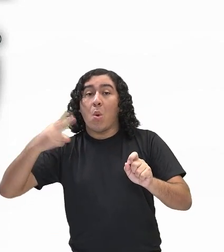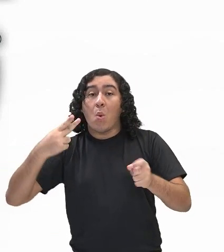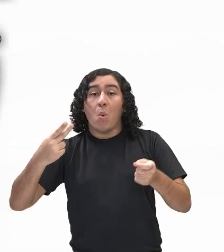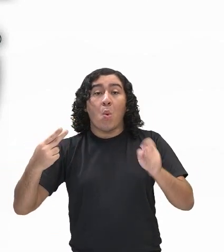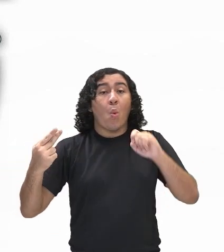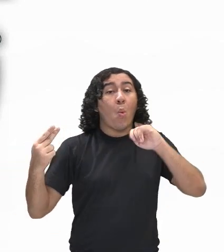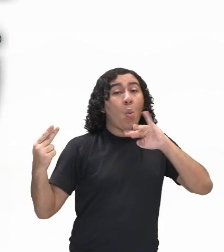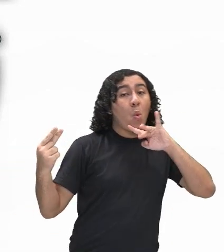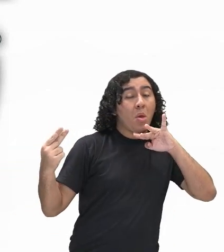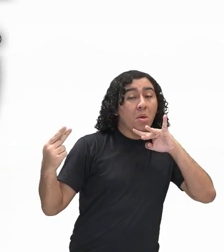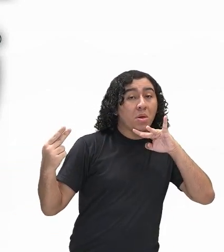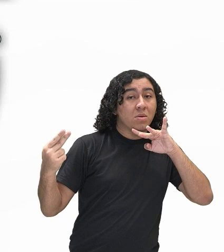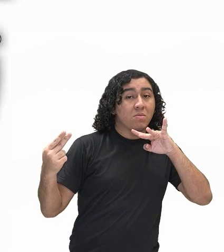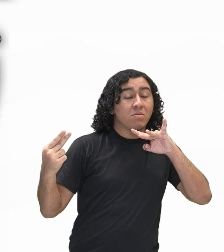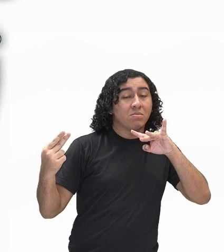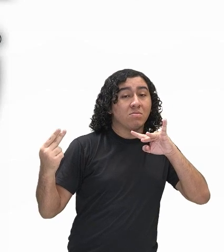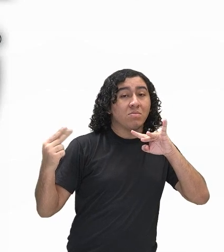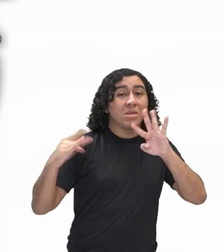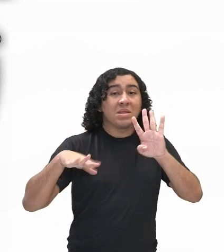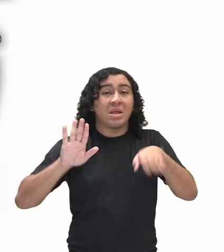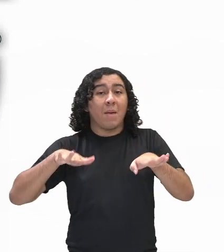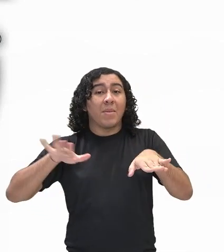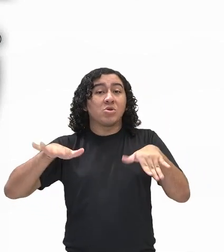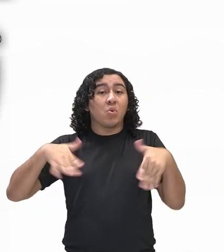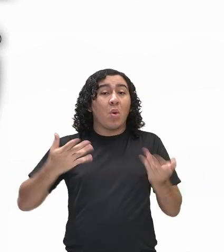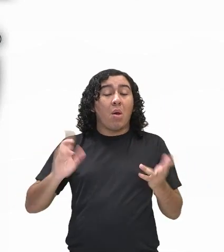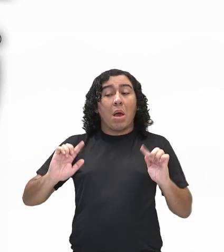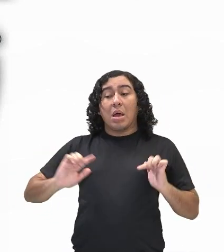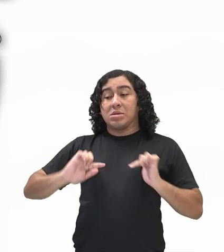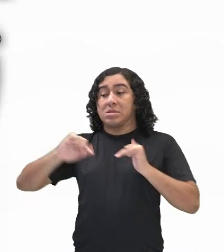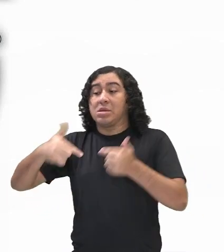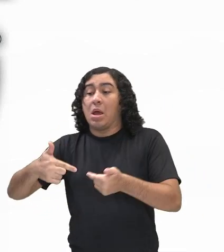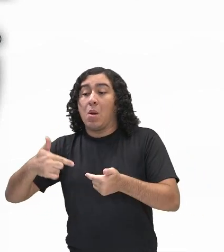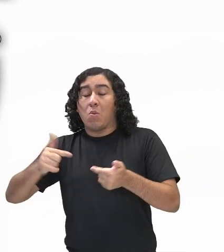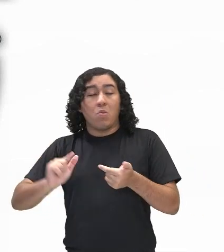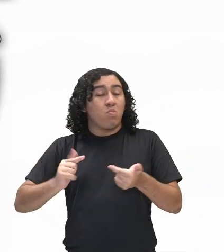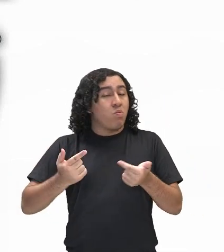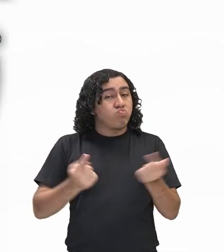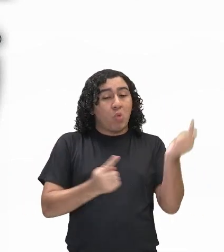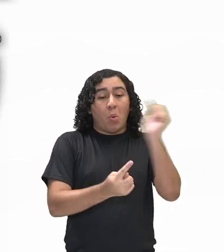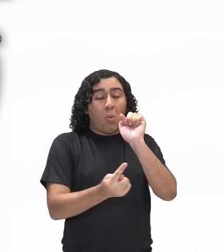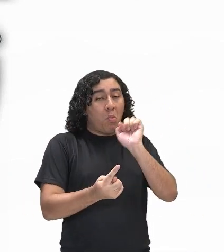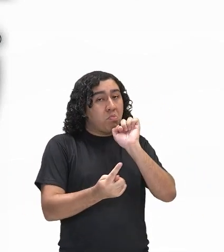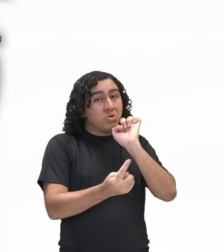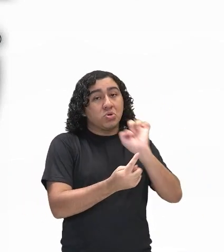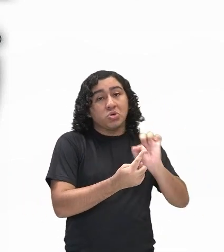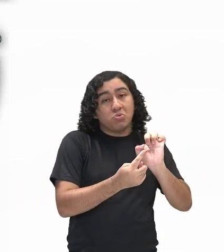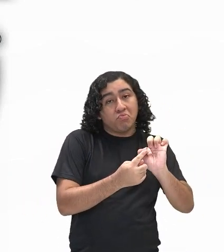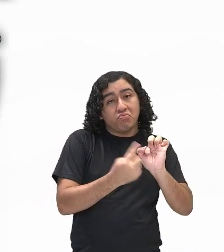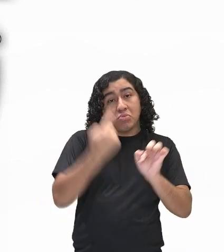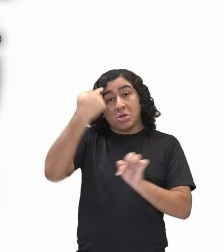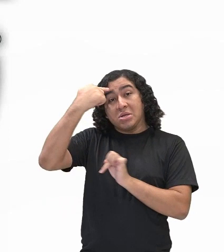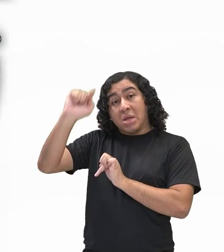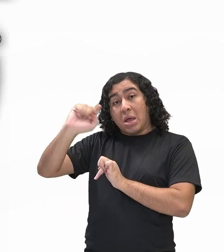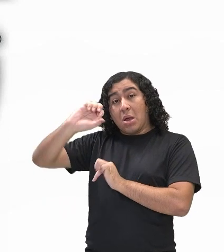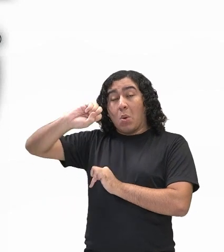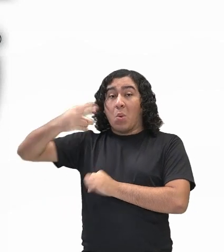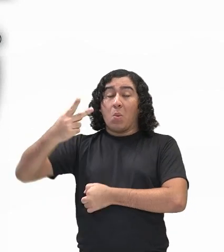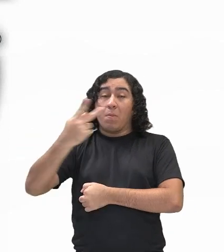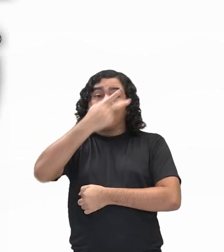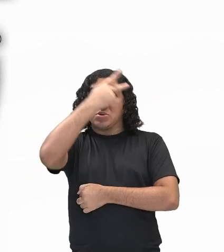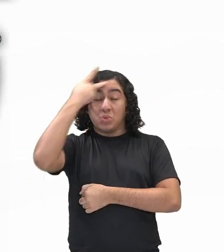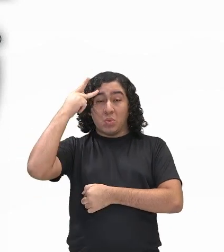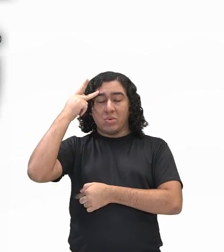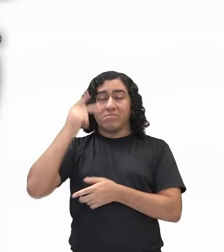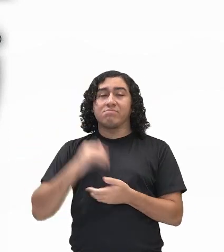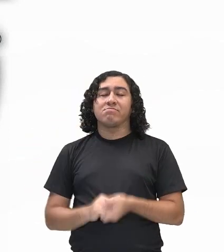ou negativo a um objeto, a uma ação, ideia ou pessoa. E aqui a gente vê a questão da